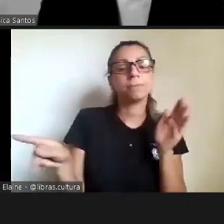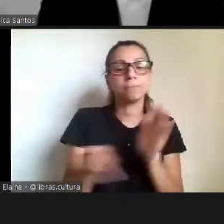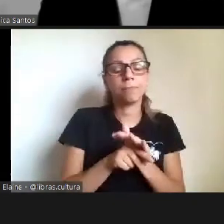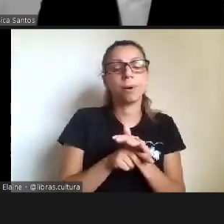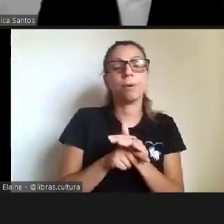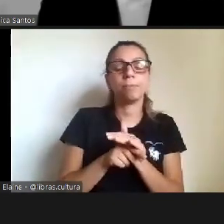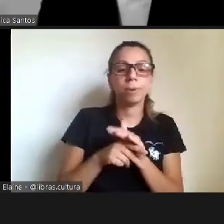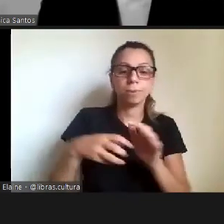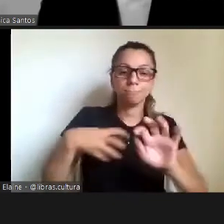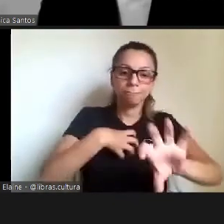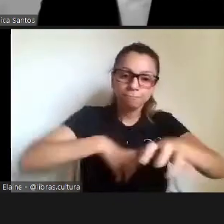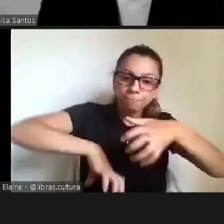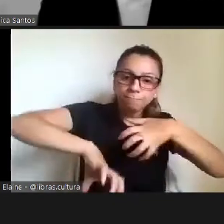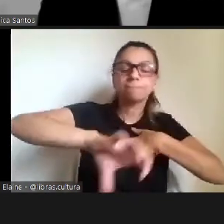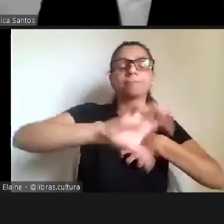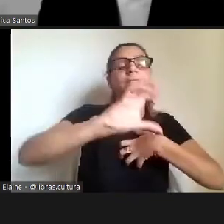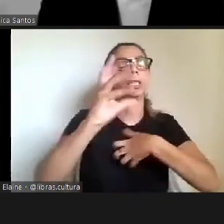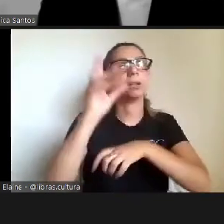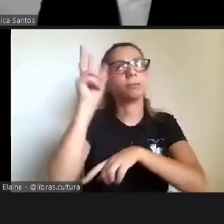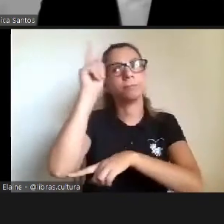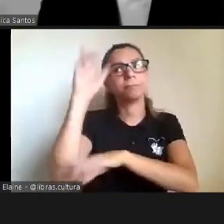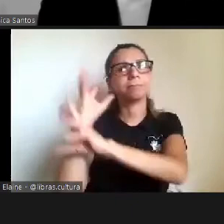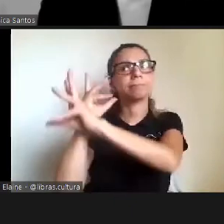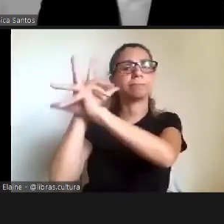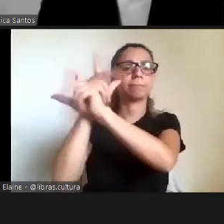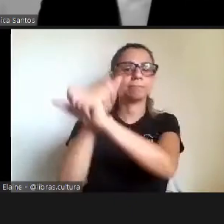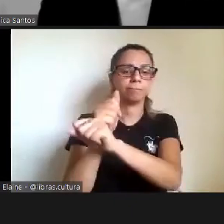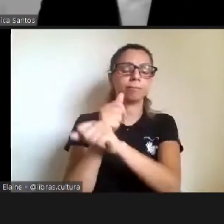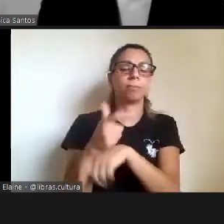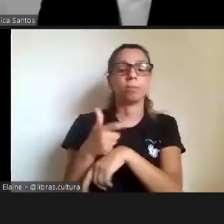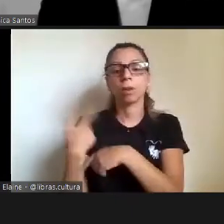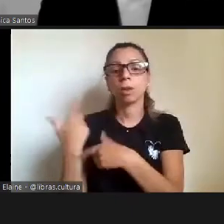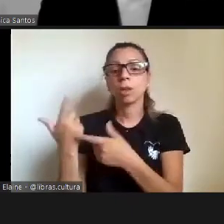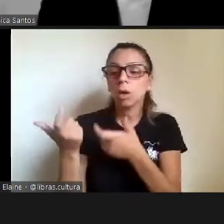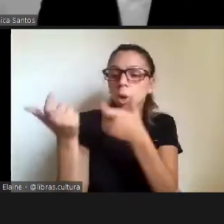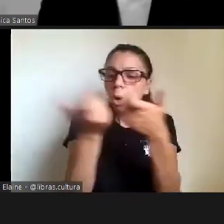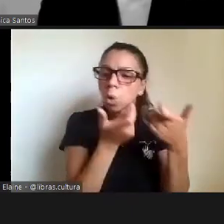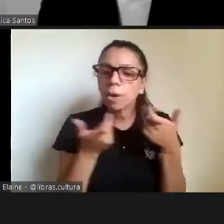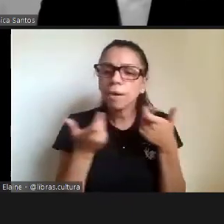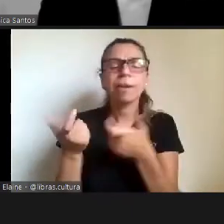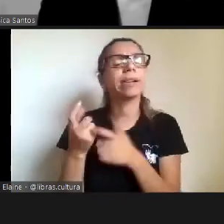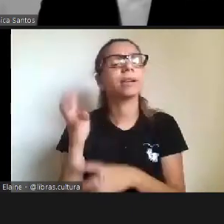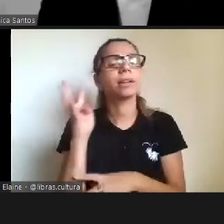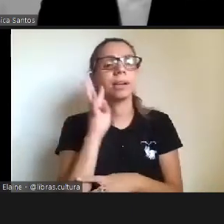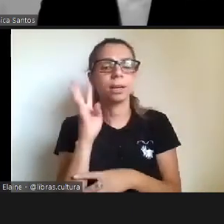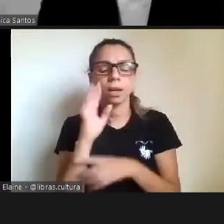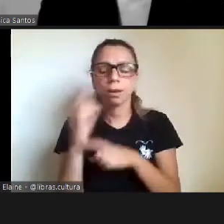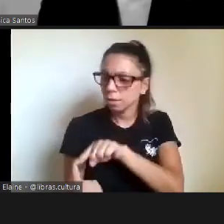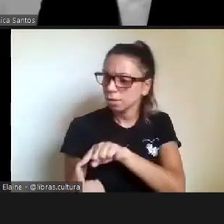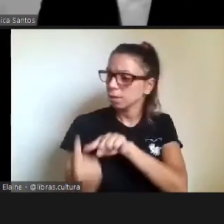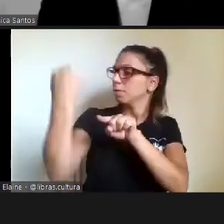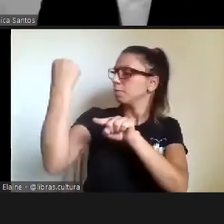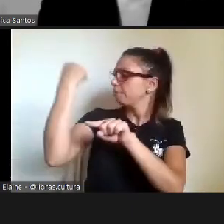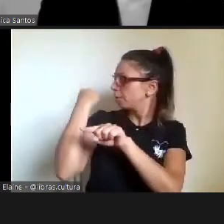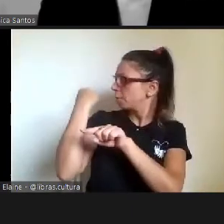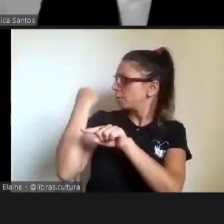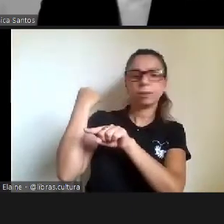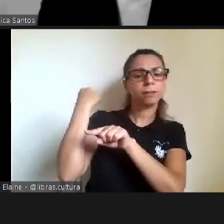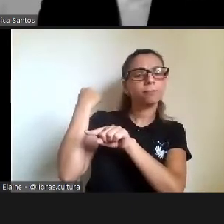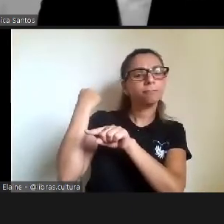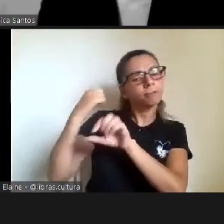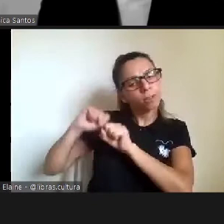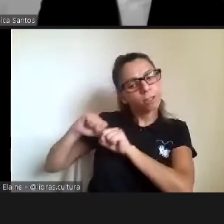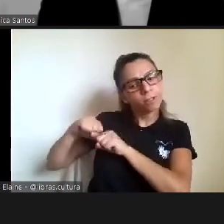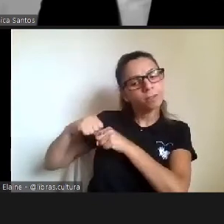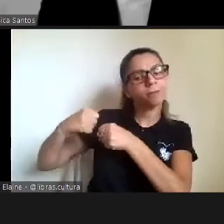que está na minha memória. Então, eu fico pensando que lugar legal é esse em que a gente volta lá para o passado com essa